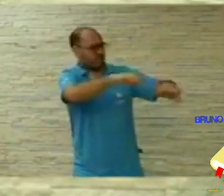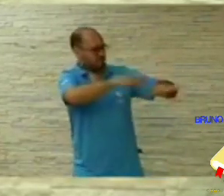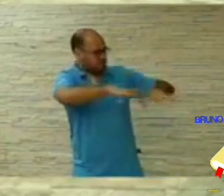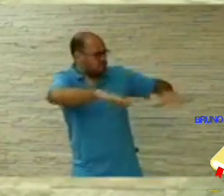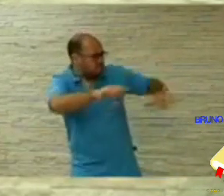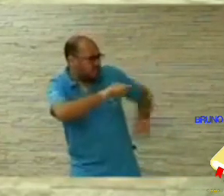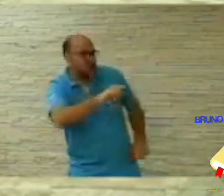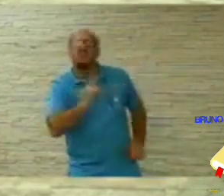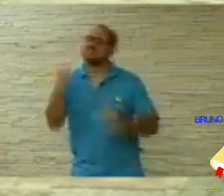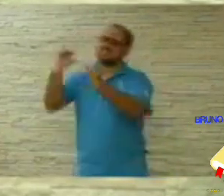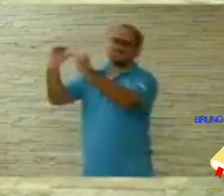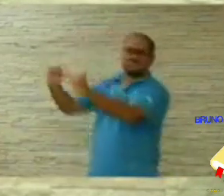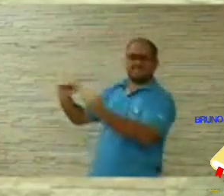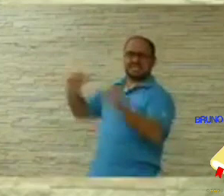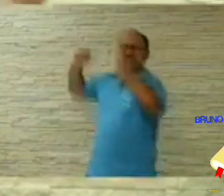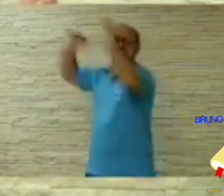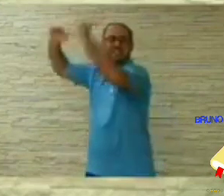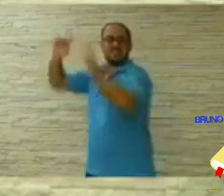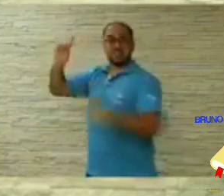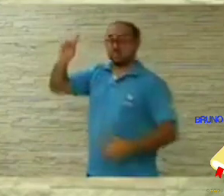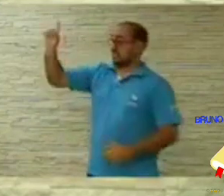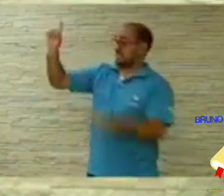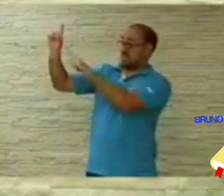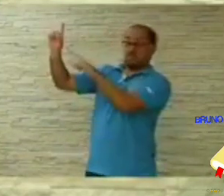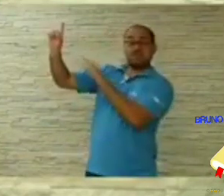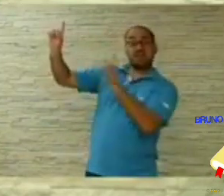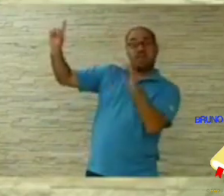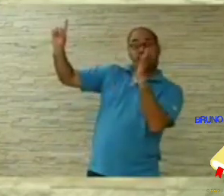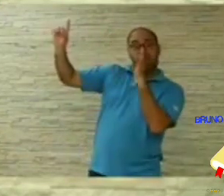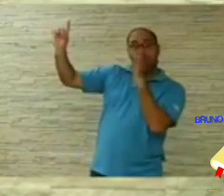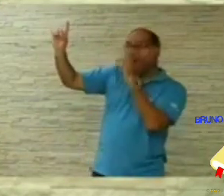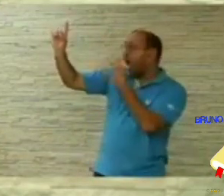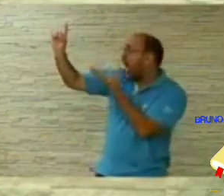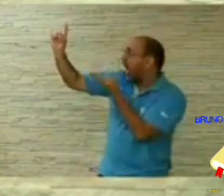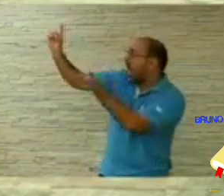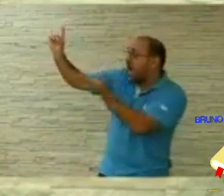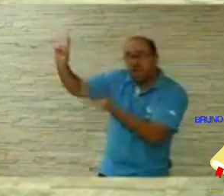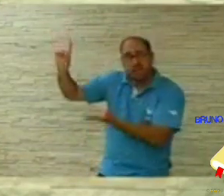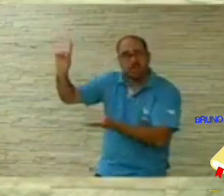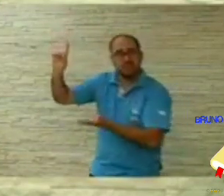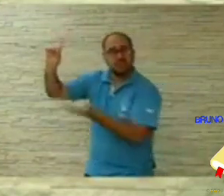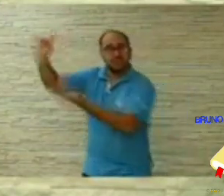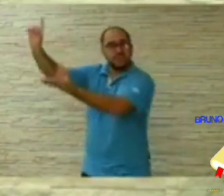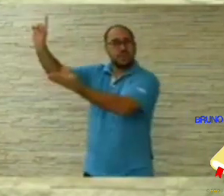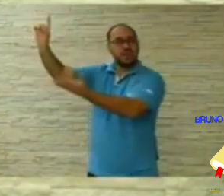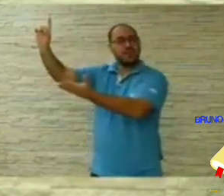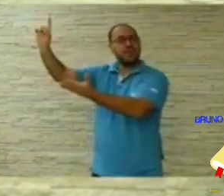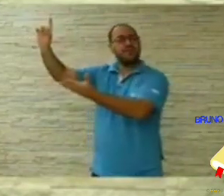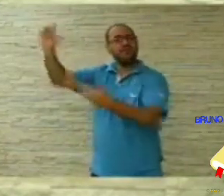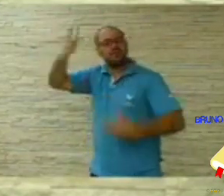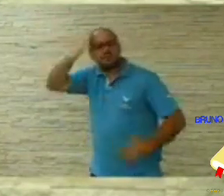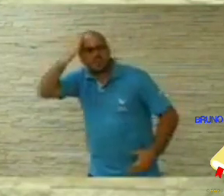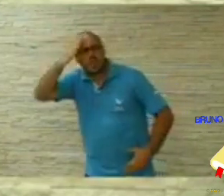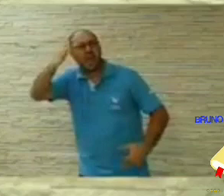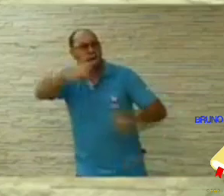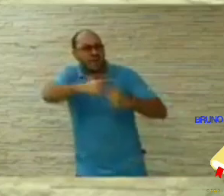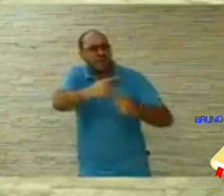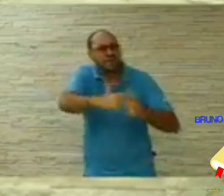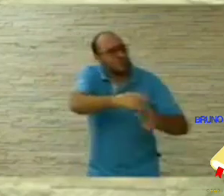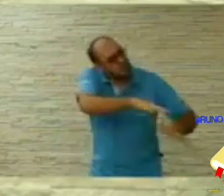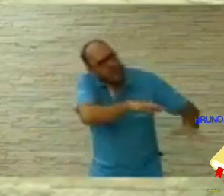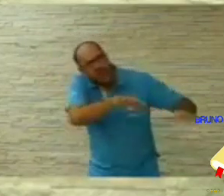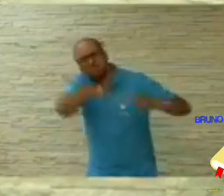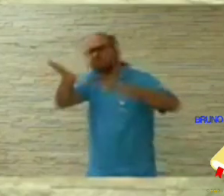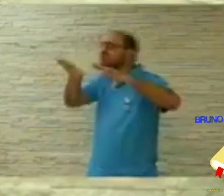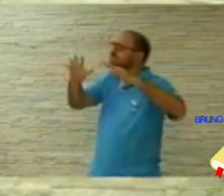que Deus é grandioso, elevado, admirável, excelso é o Senhor. Sabe por que é que nós precisamos adorar